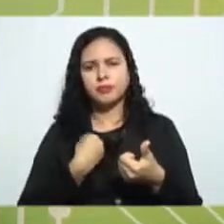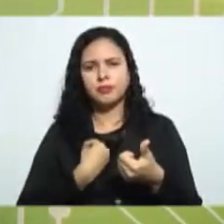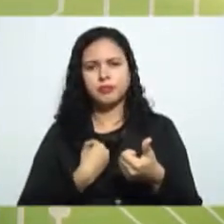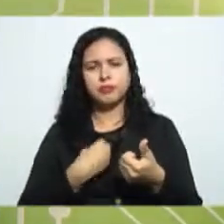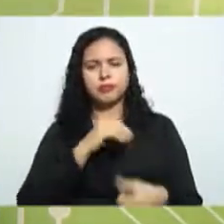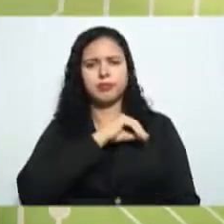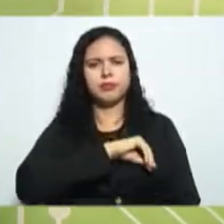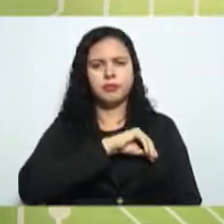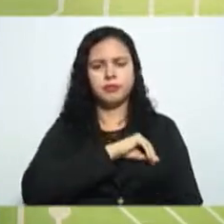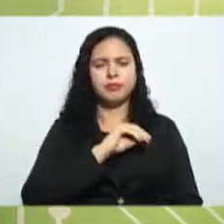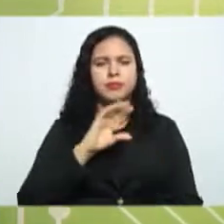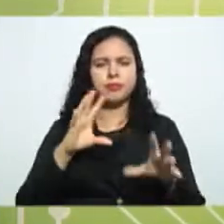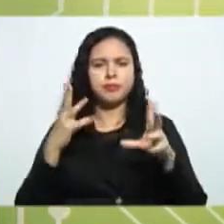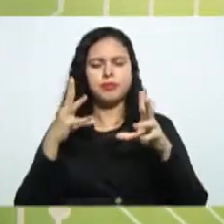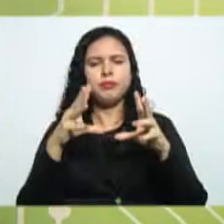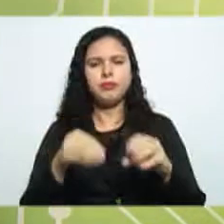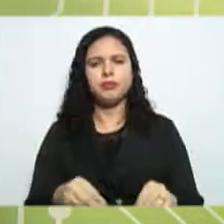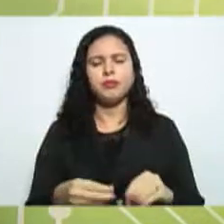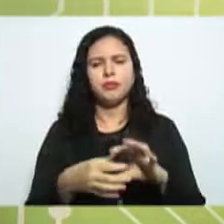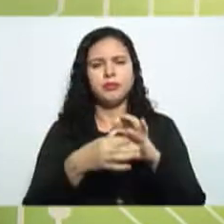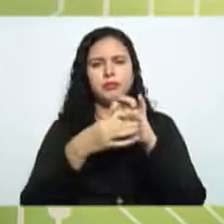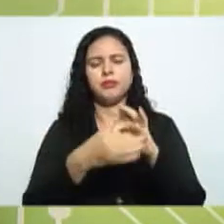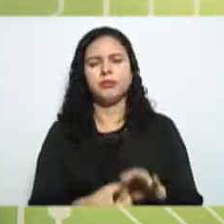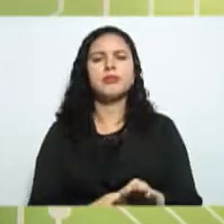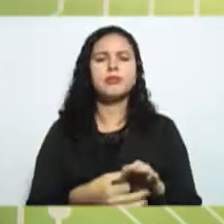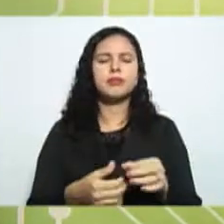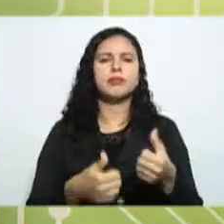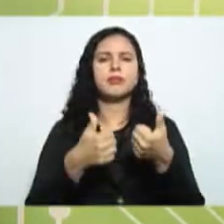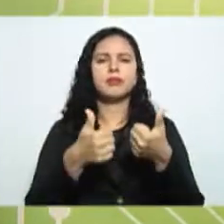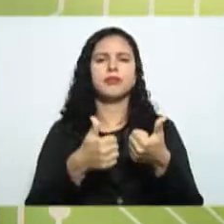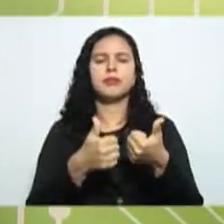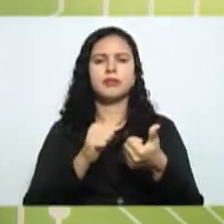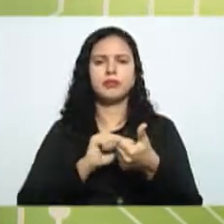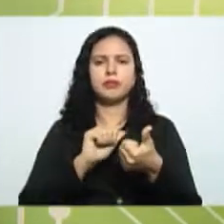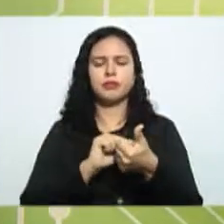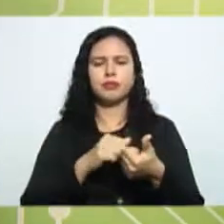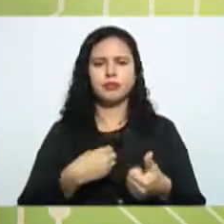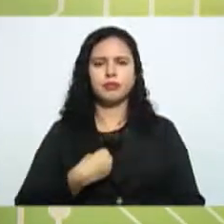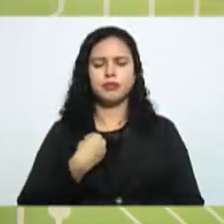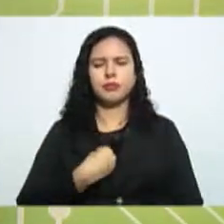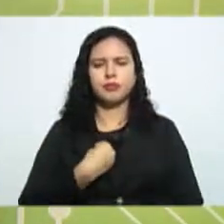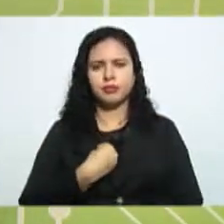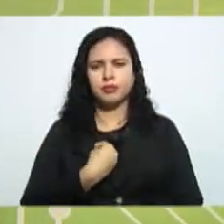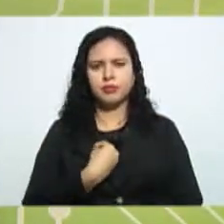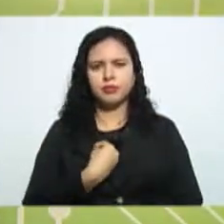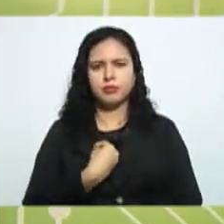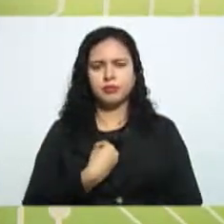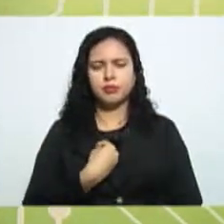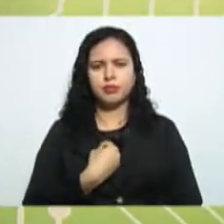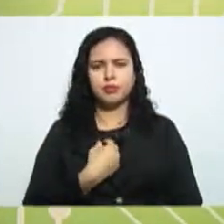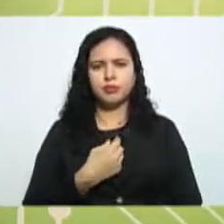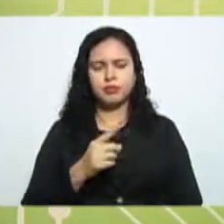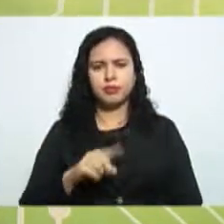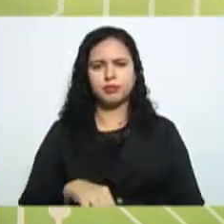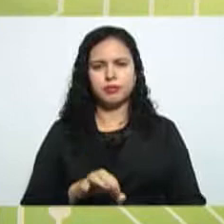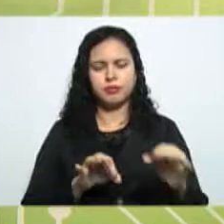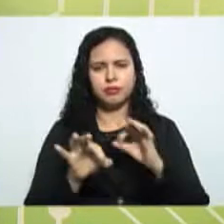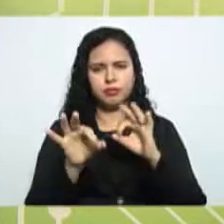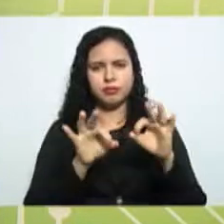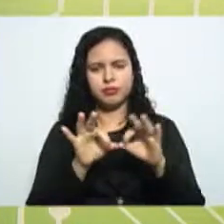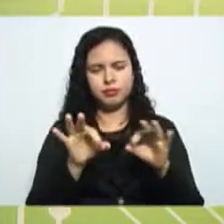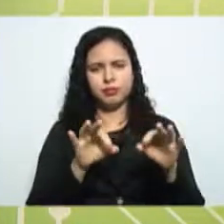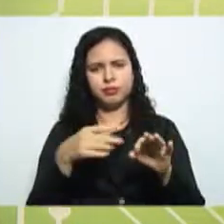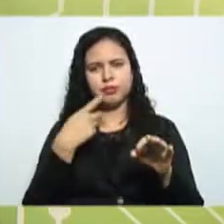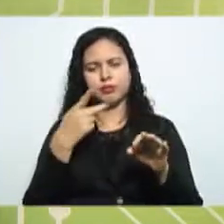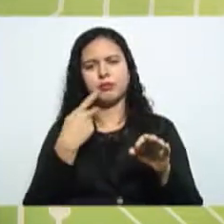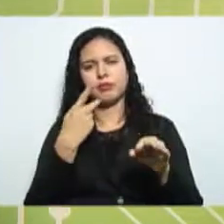essas coisas juntas para a gente ter uma percepção na melhora da qualidade de vida, né? Isso aí é a da coordenação. A política